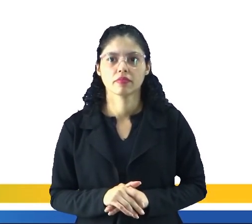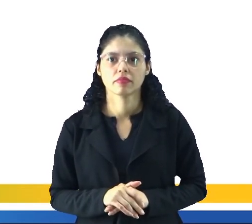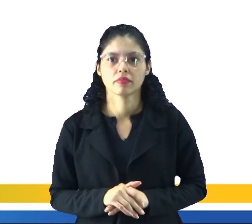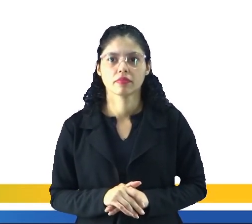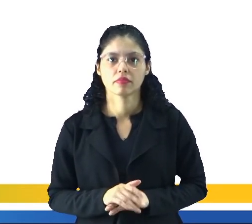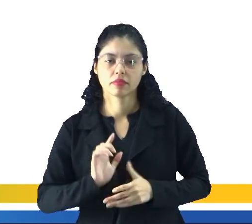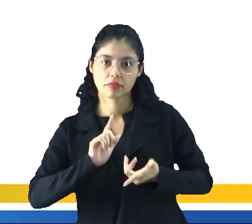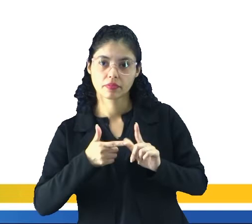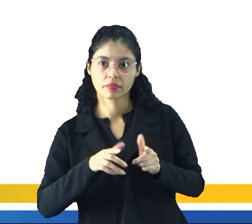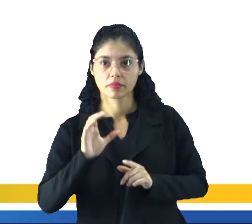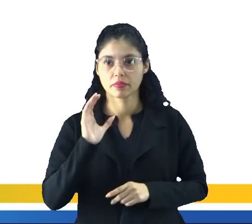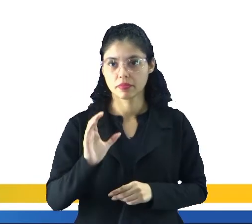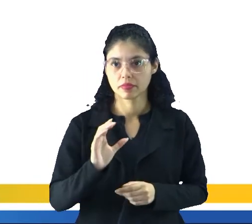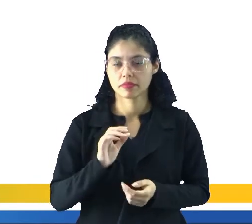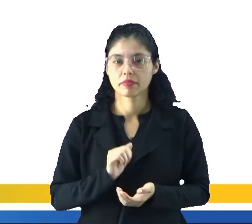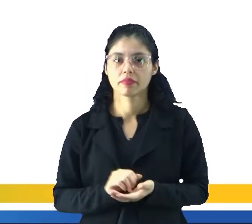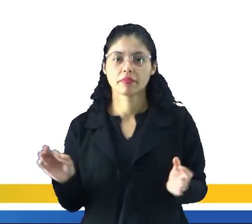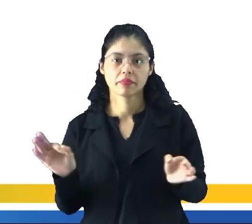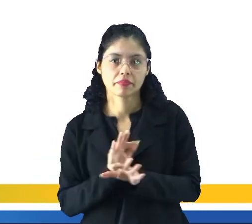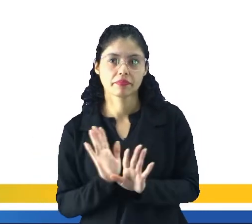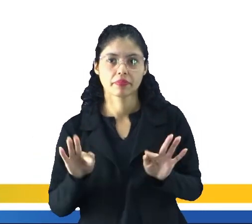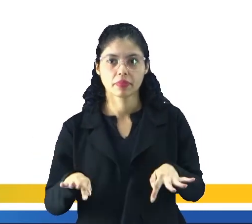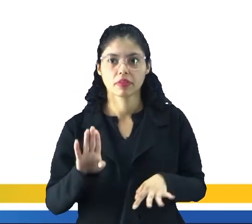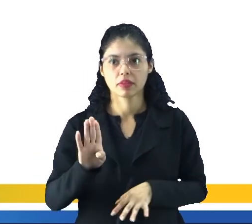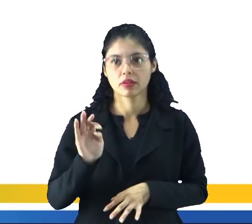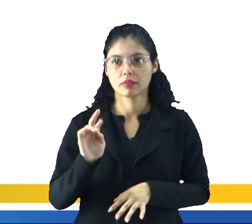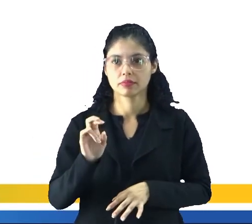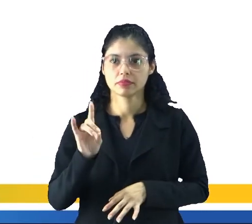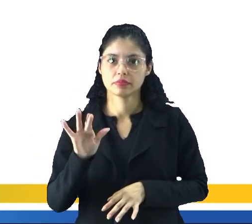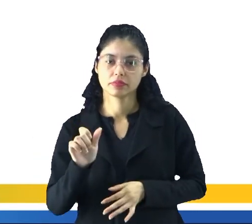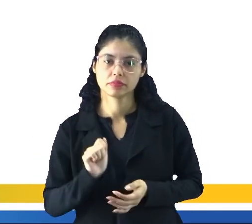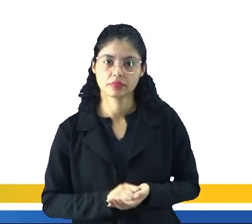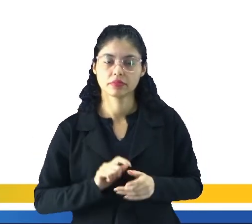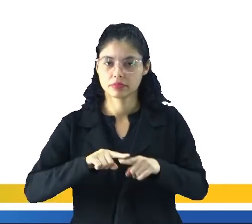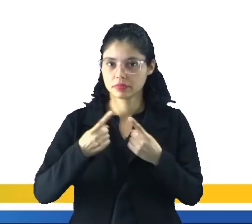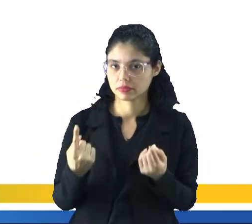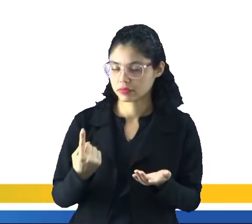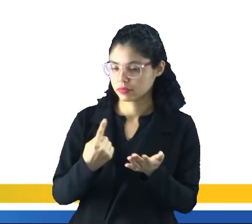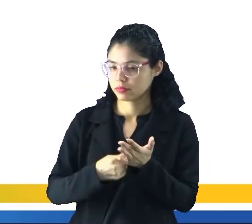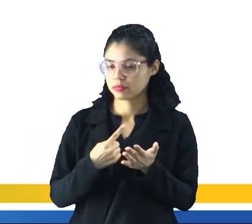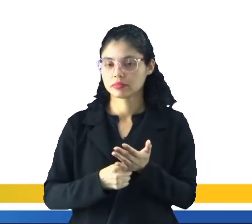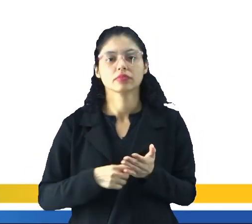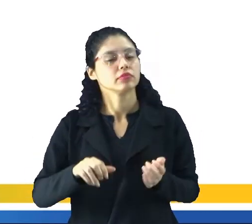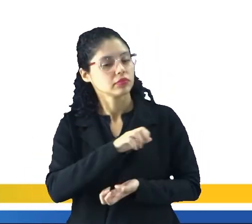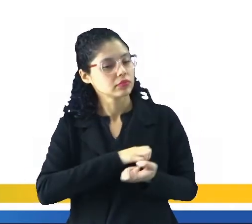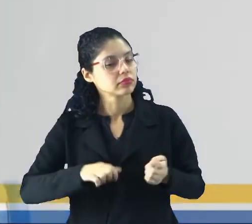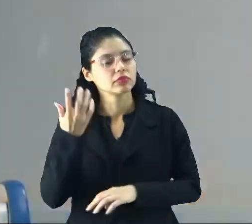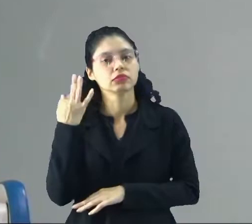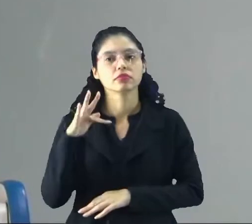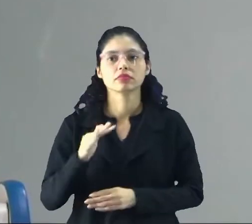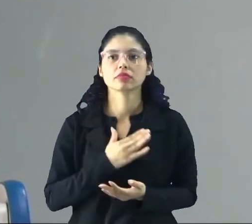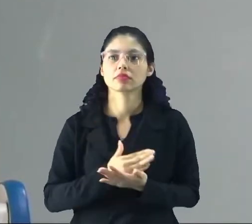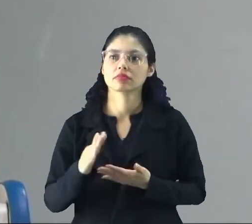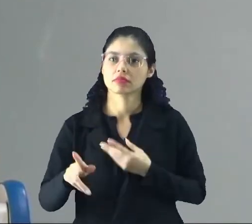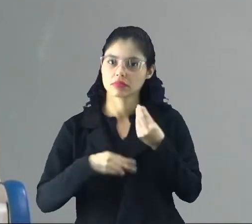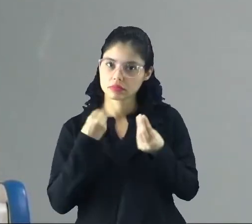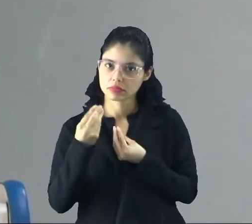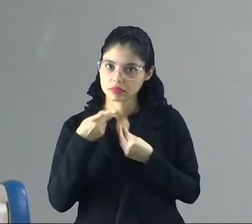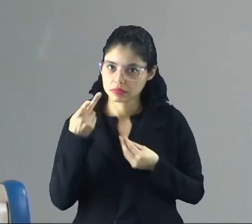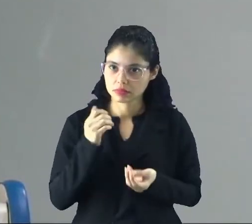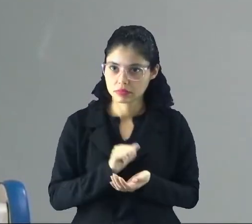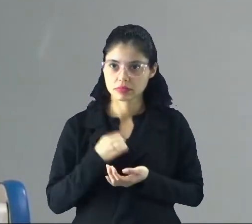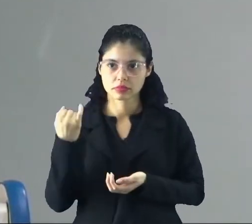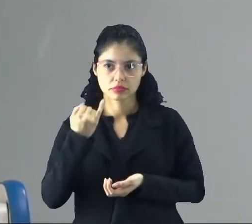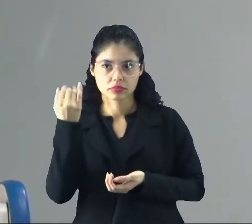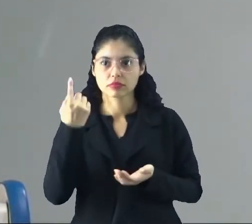Que é a letra C, né? A queda da Bastilha. Um marco aí no início da Revolução Francesa, que, como eu disse, de tão